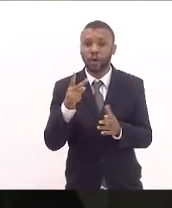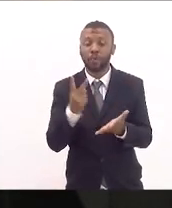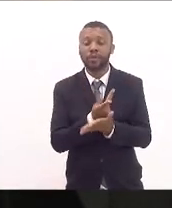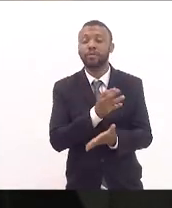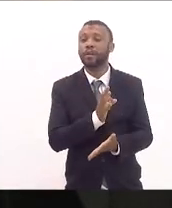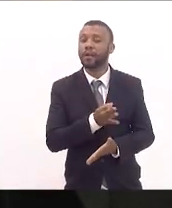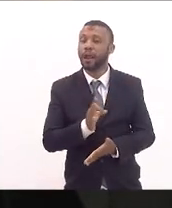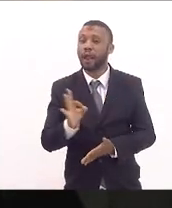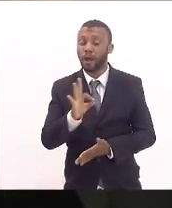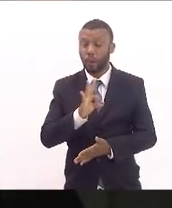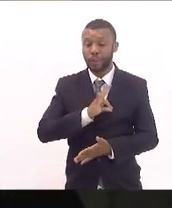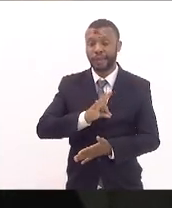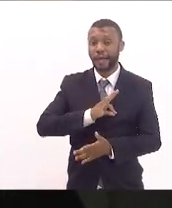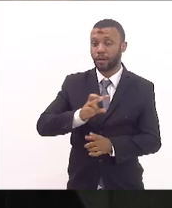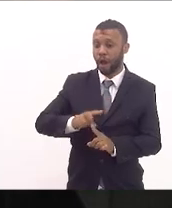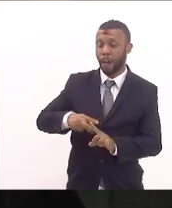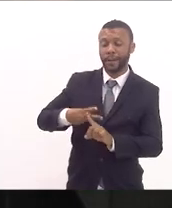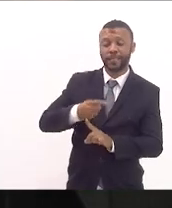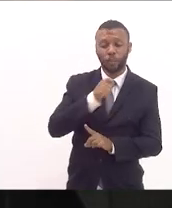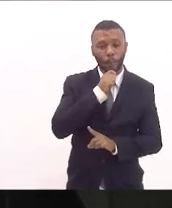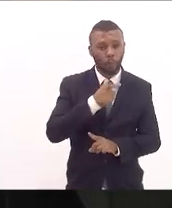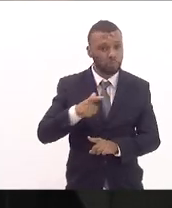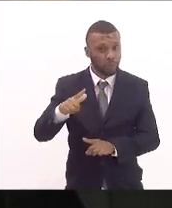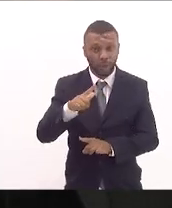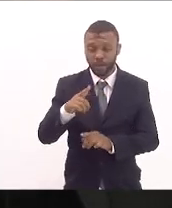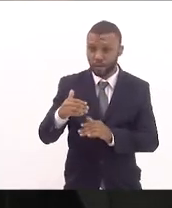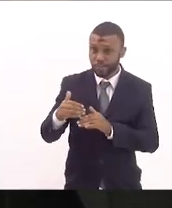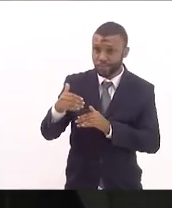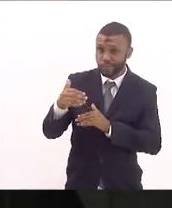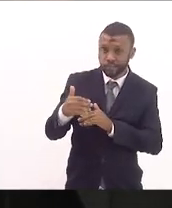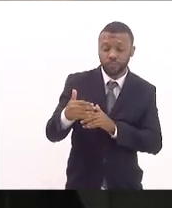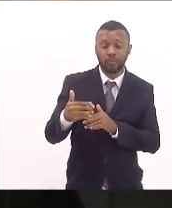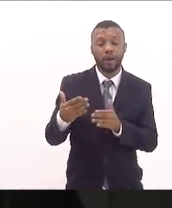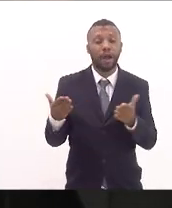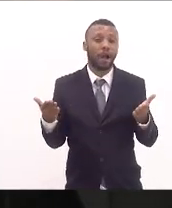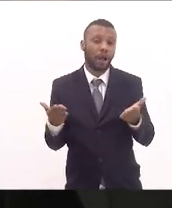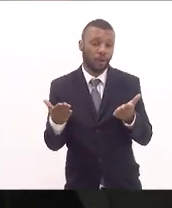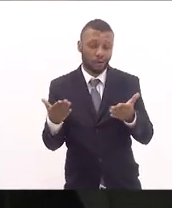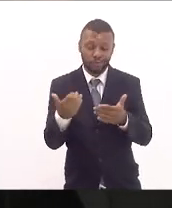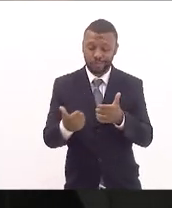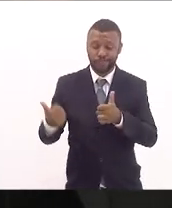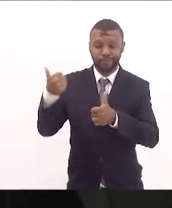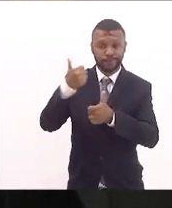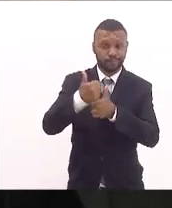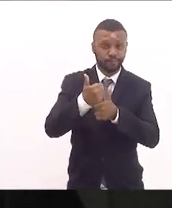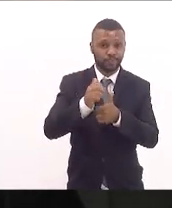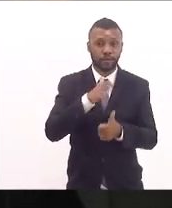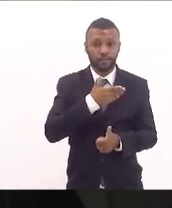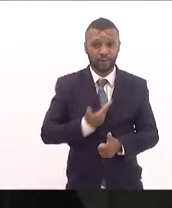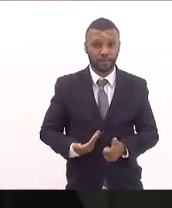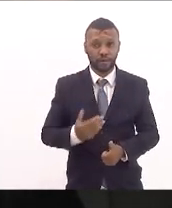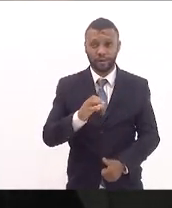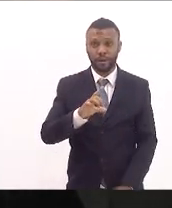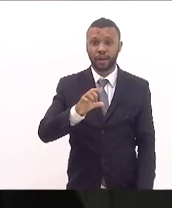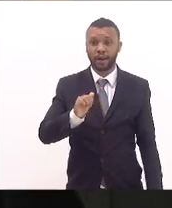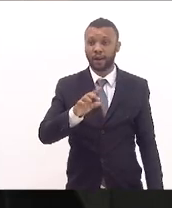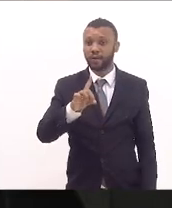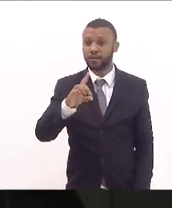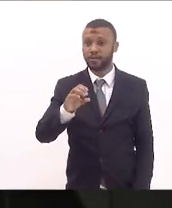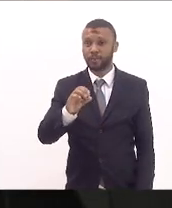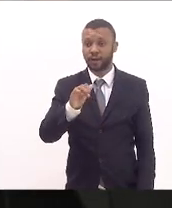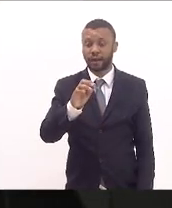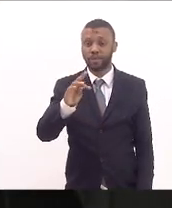reajustou o salário o seu sensor o Bruce ohr Cláudio Castro em 21